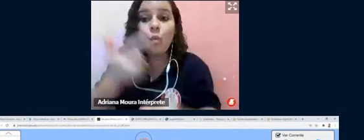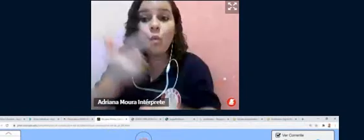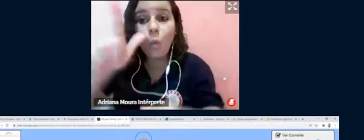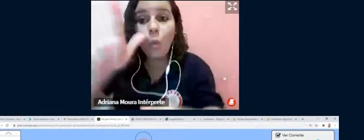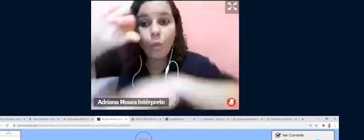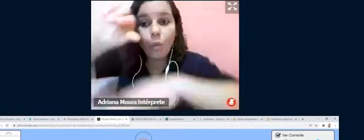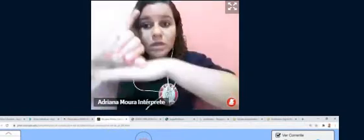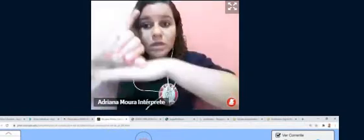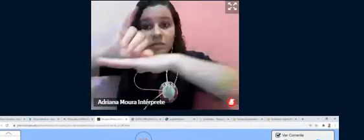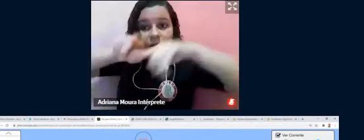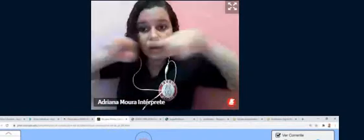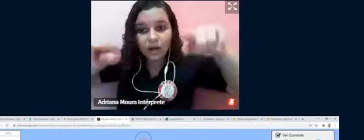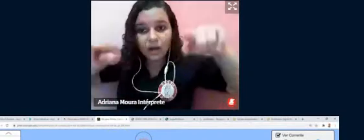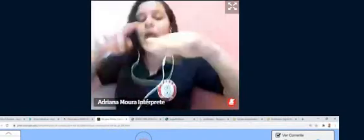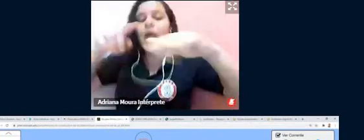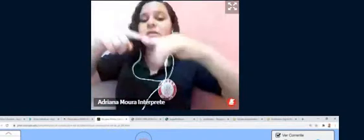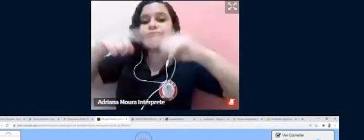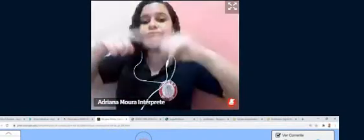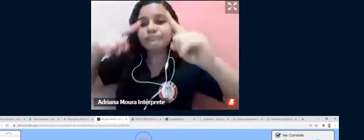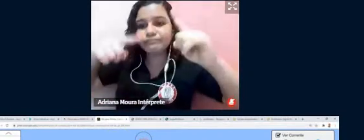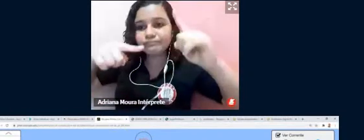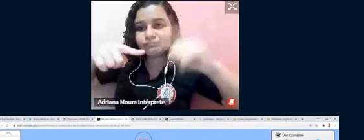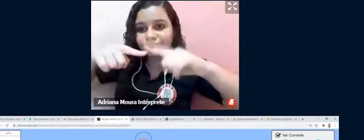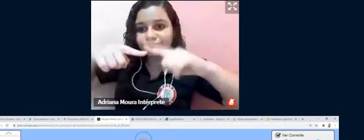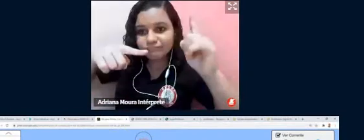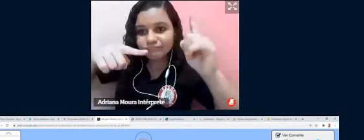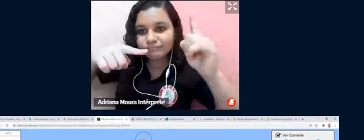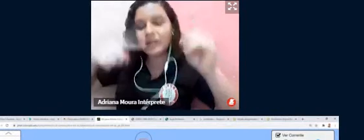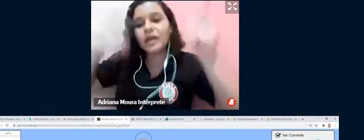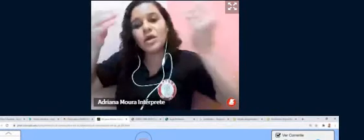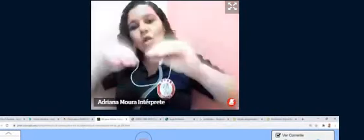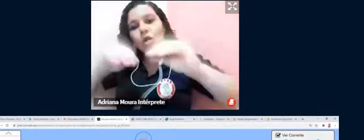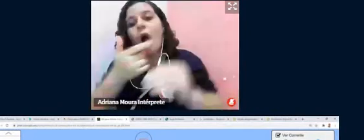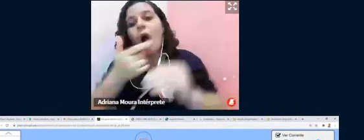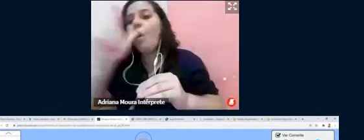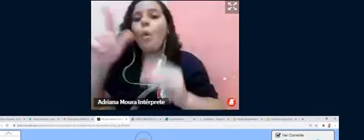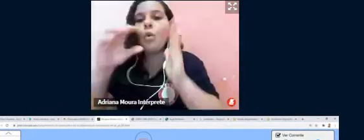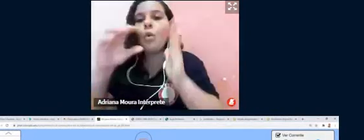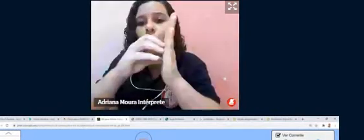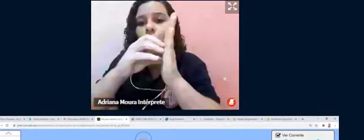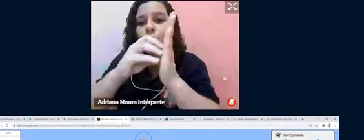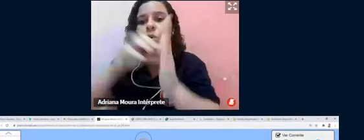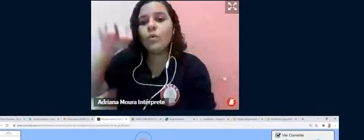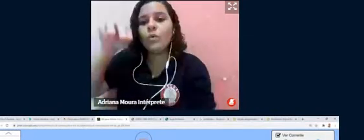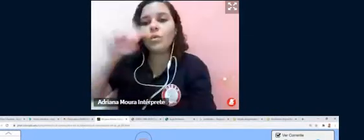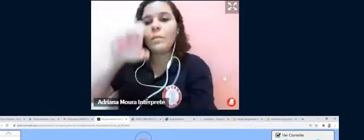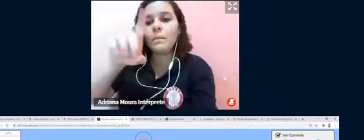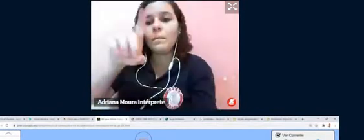abrir o circuito e conectar aqui um outro medidor.